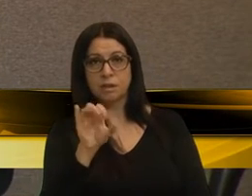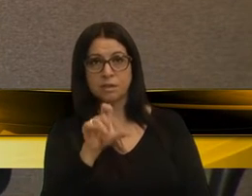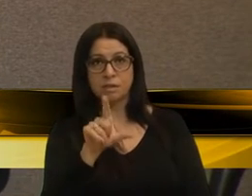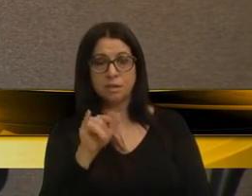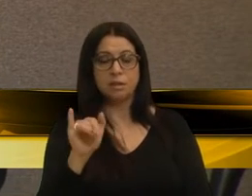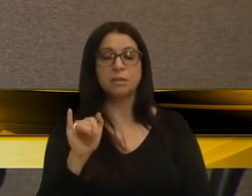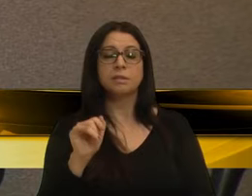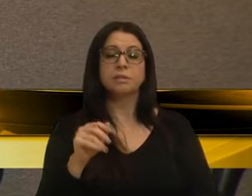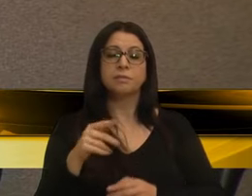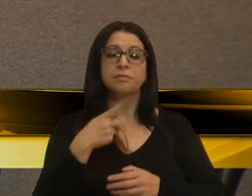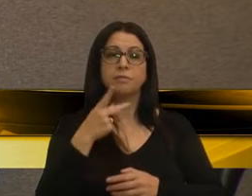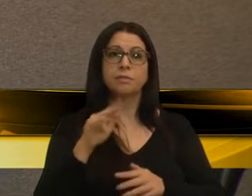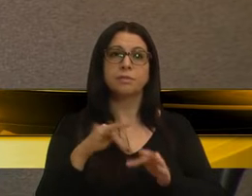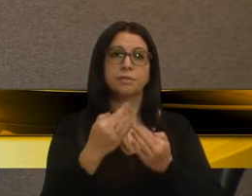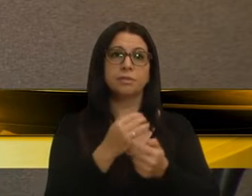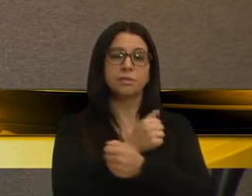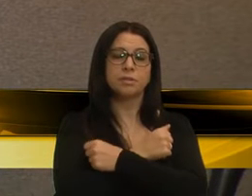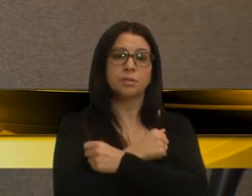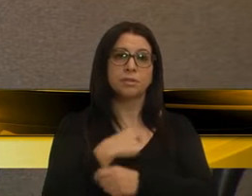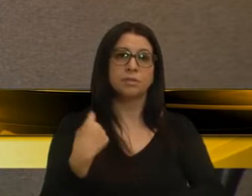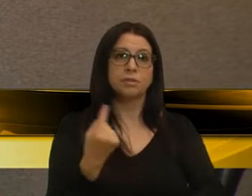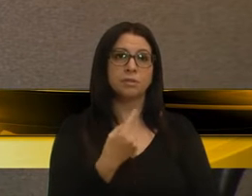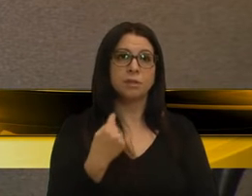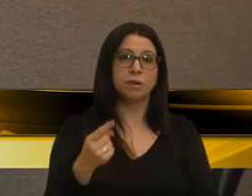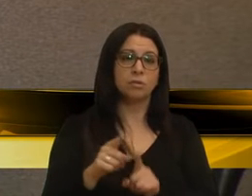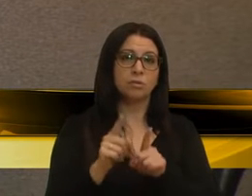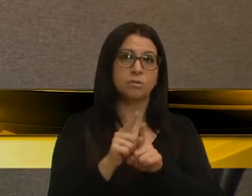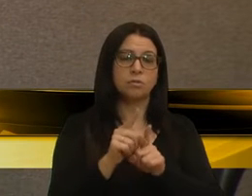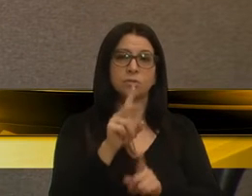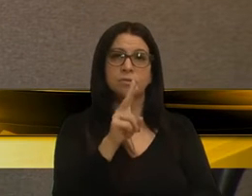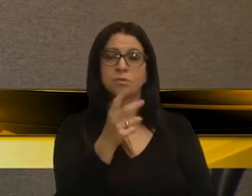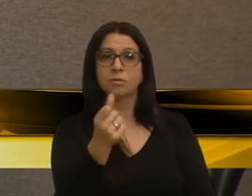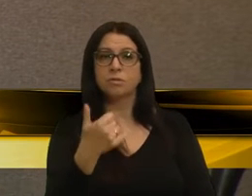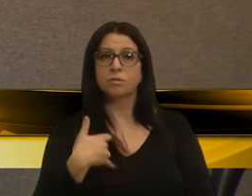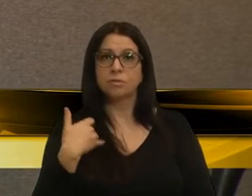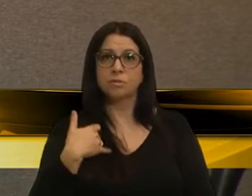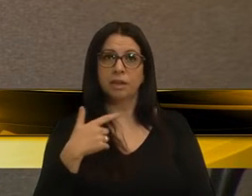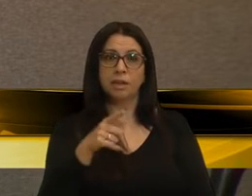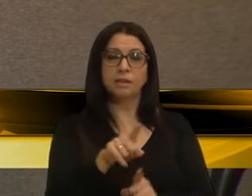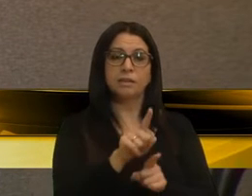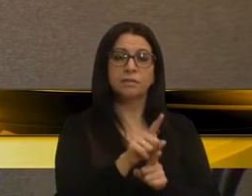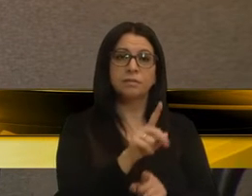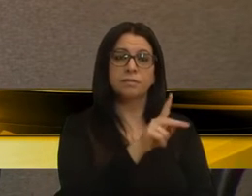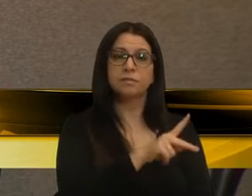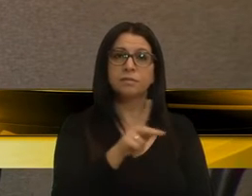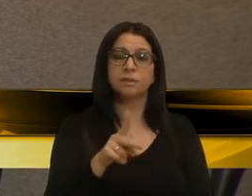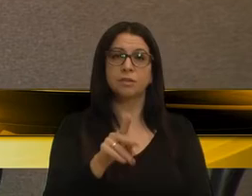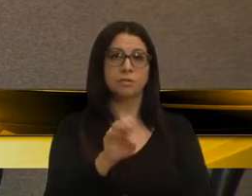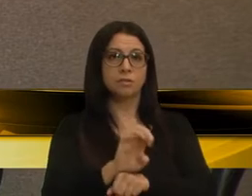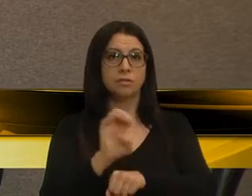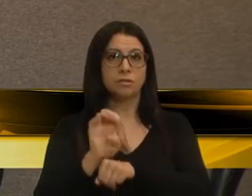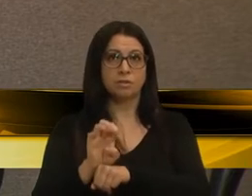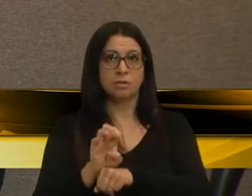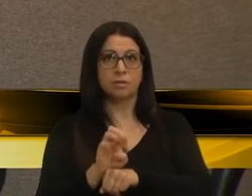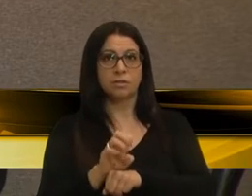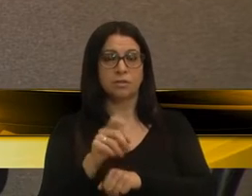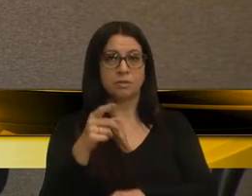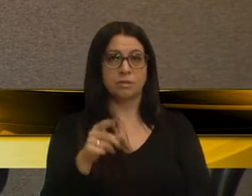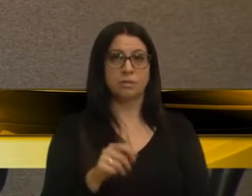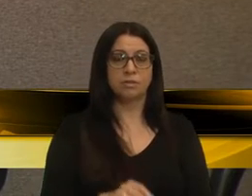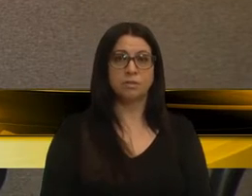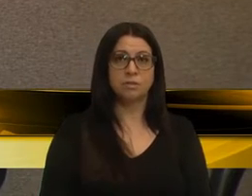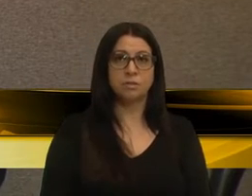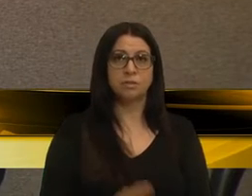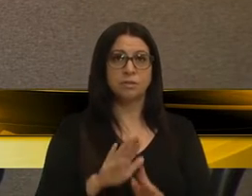nossas sinceras condolências. Vinícius tinha 26 anos e era professor na Escola Estadual Silvio Dalzotto e